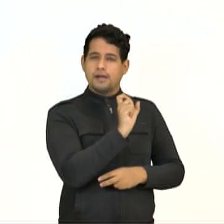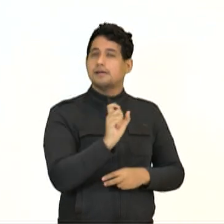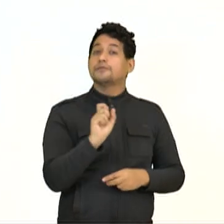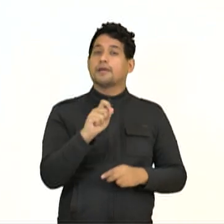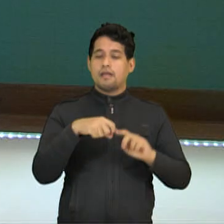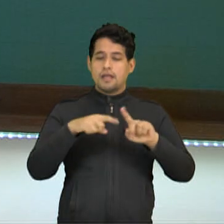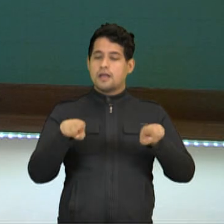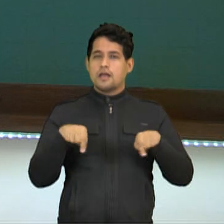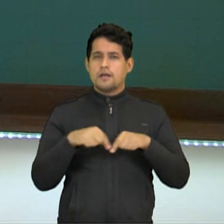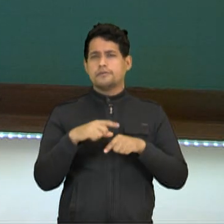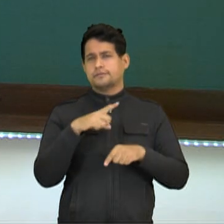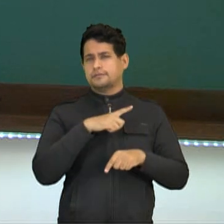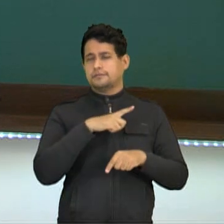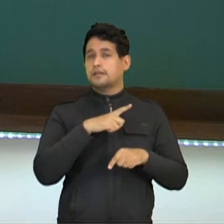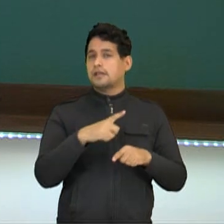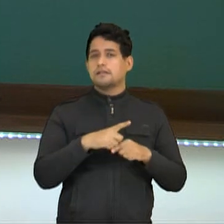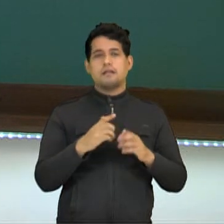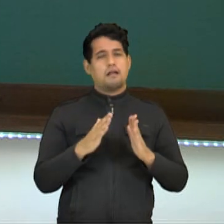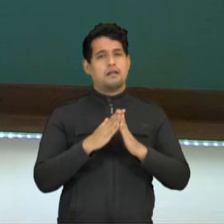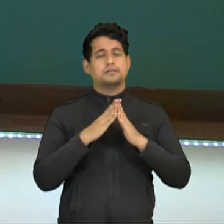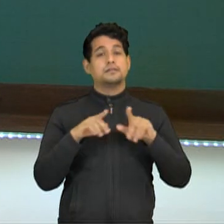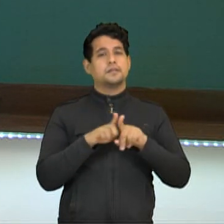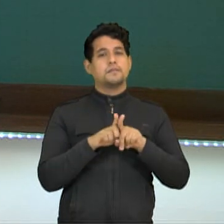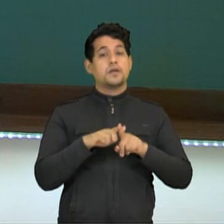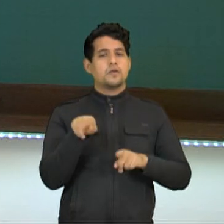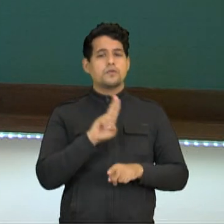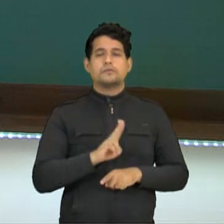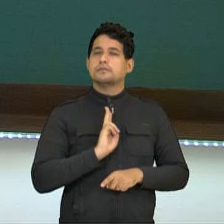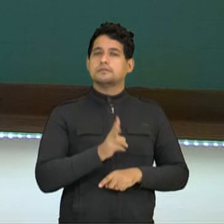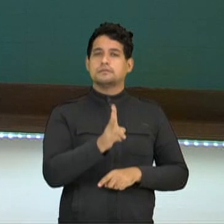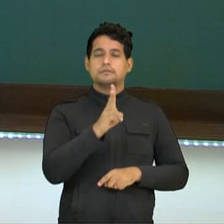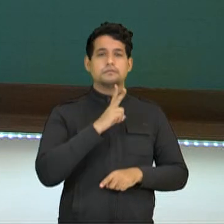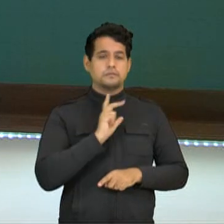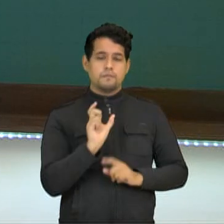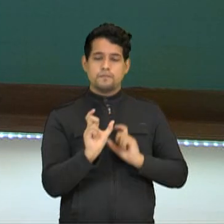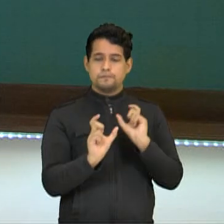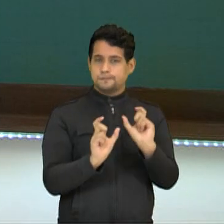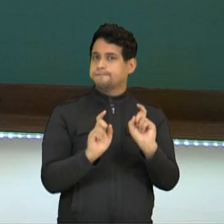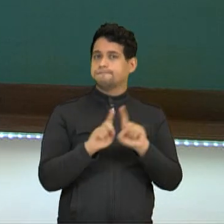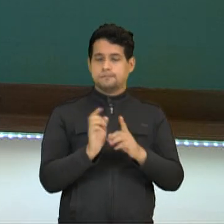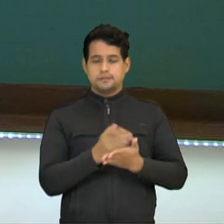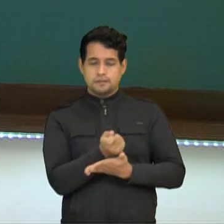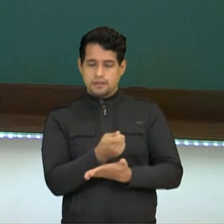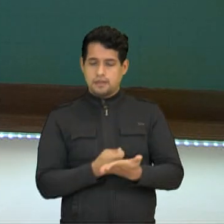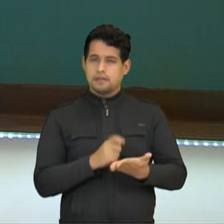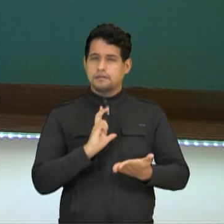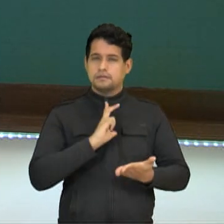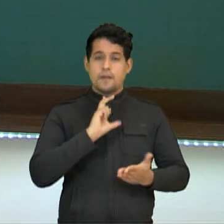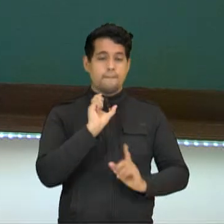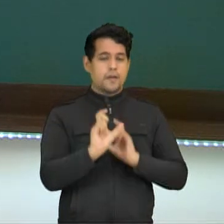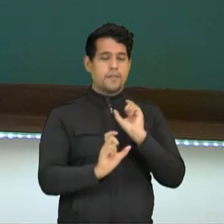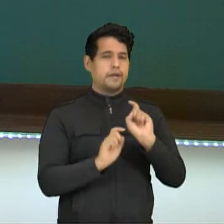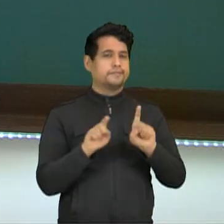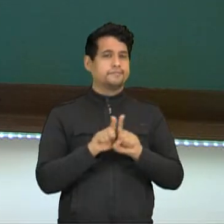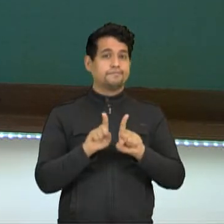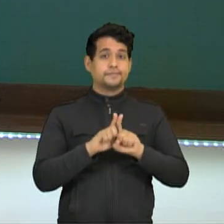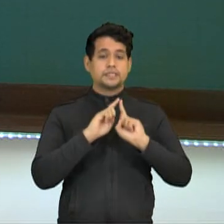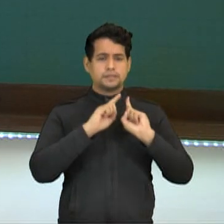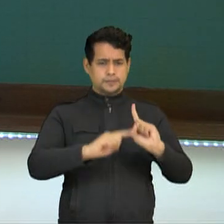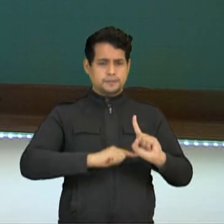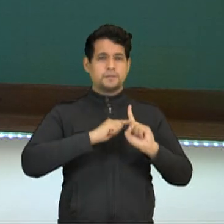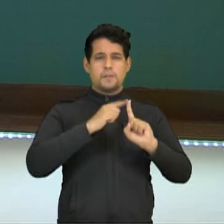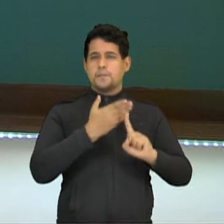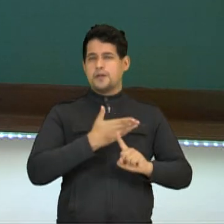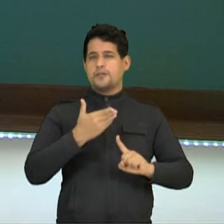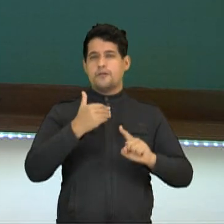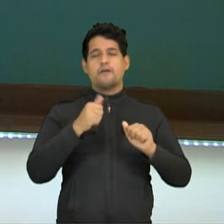referente a furniture, a mobília. Coloque sempre o seu vocabulário no caderno, tenha sempre vocabulário, quanto mais,